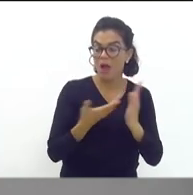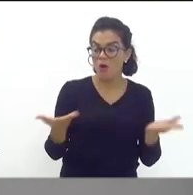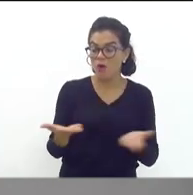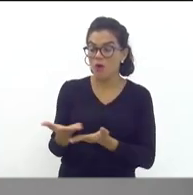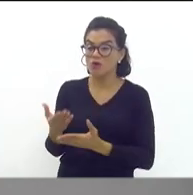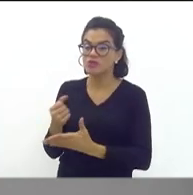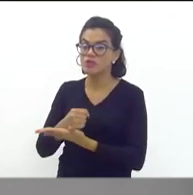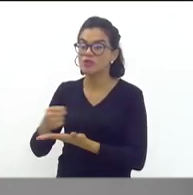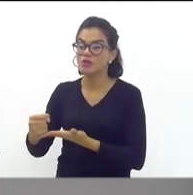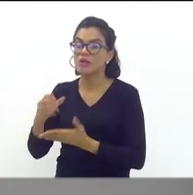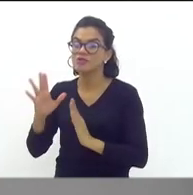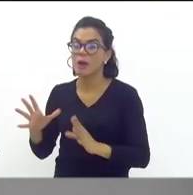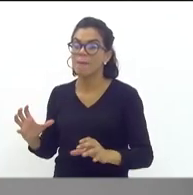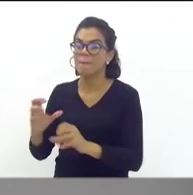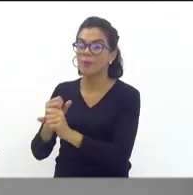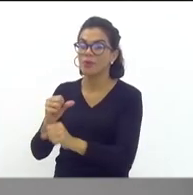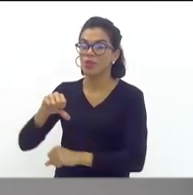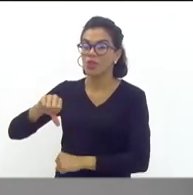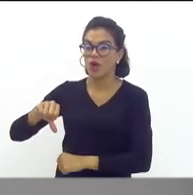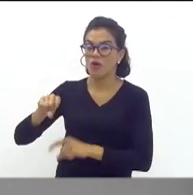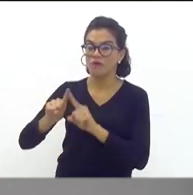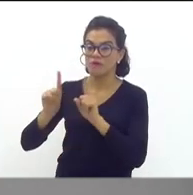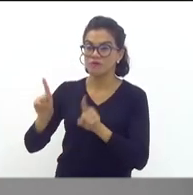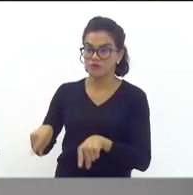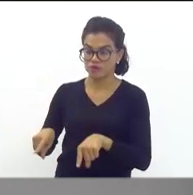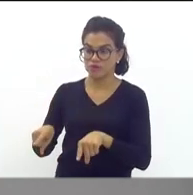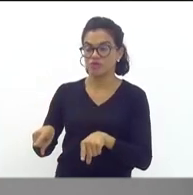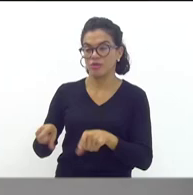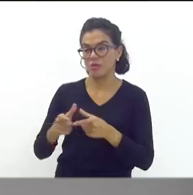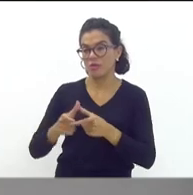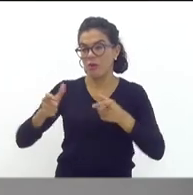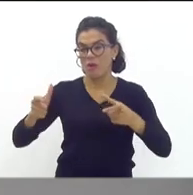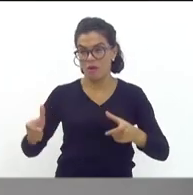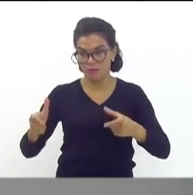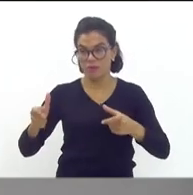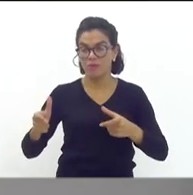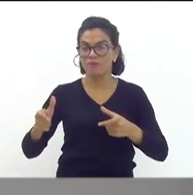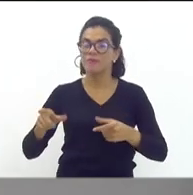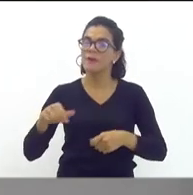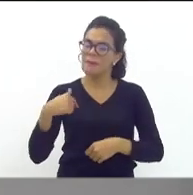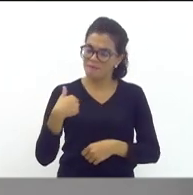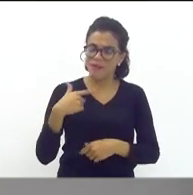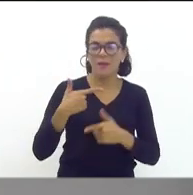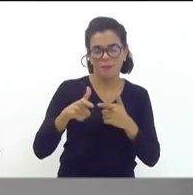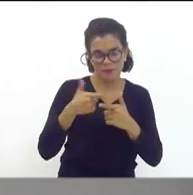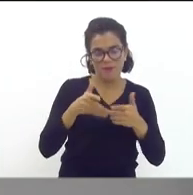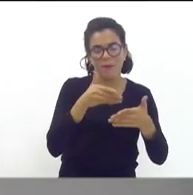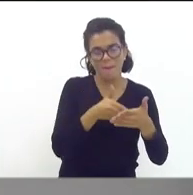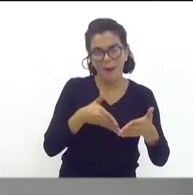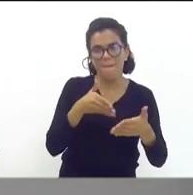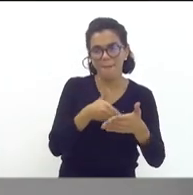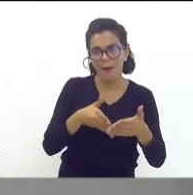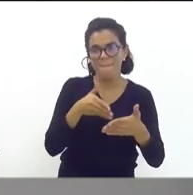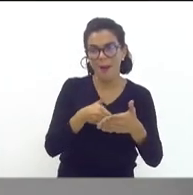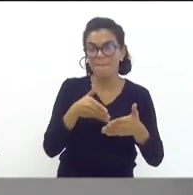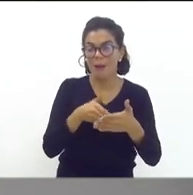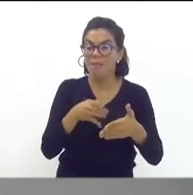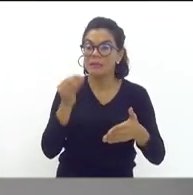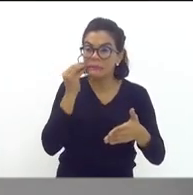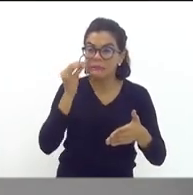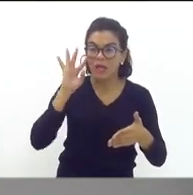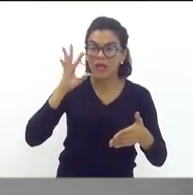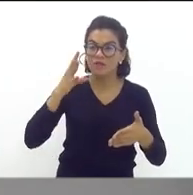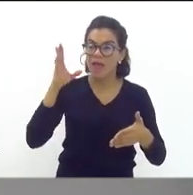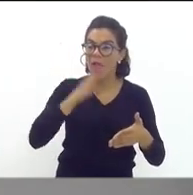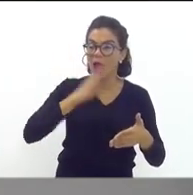seja esses problemas a gente vai enfrentar Com certeza com uma celeridade São